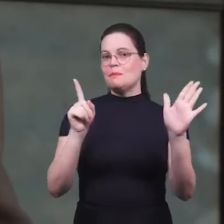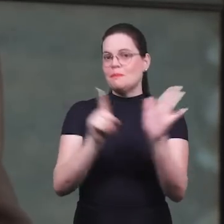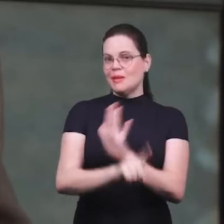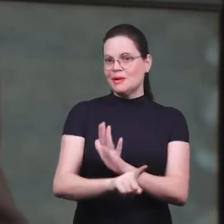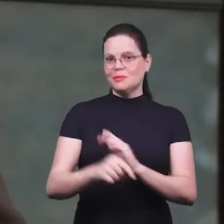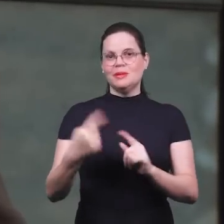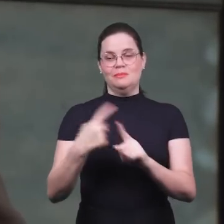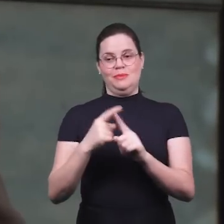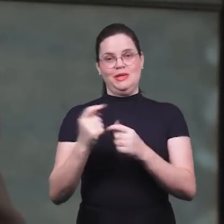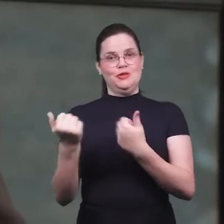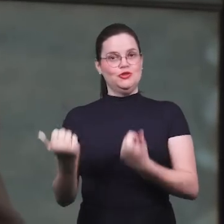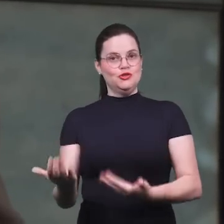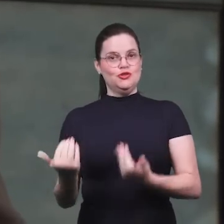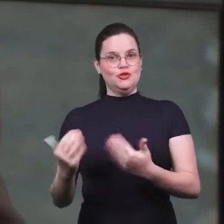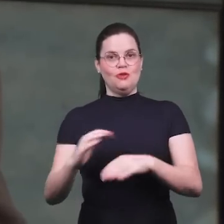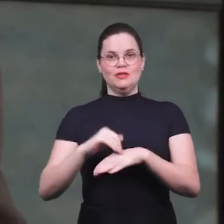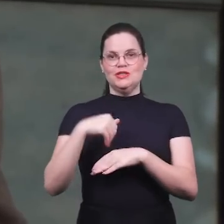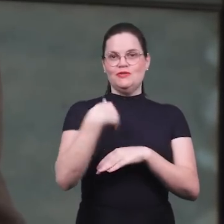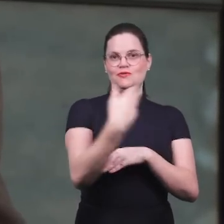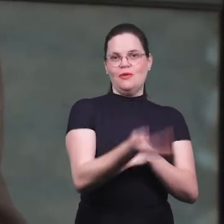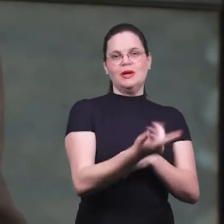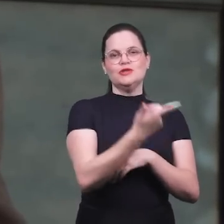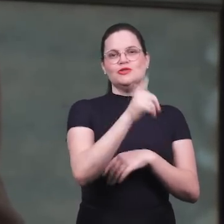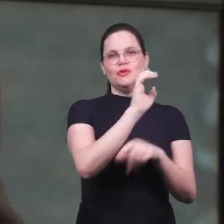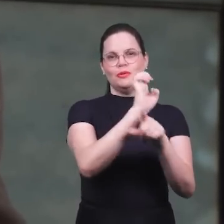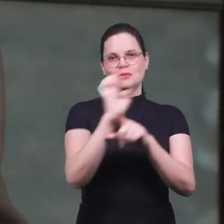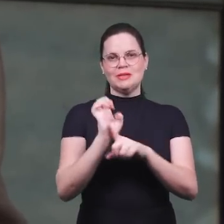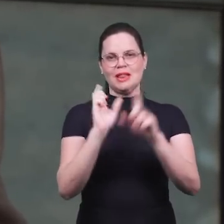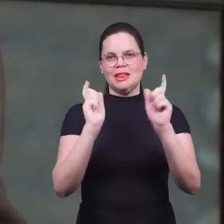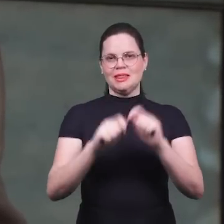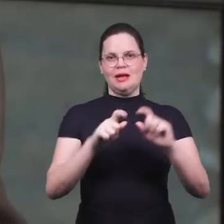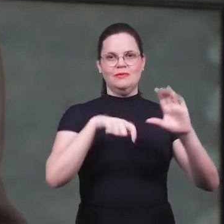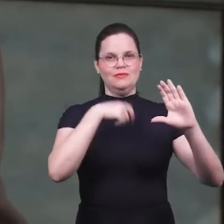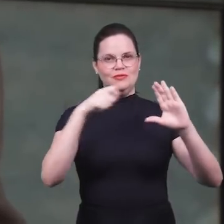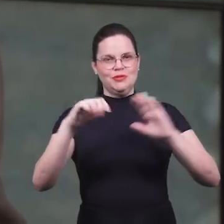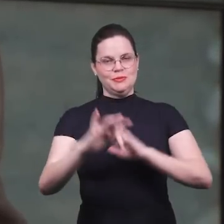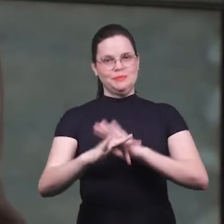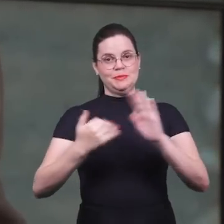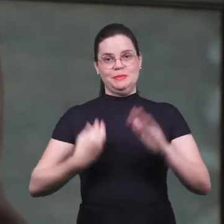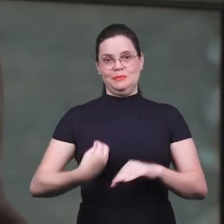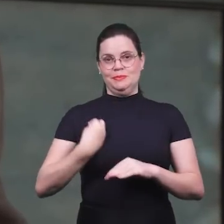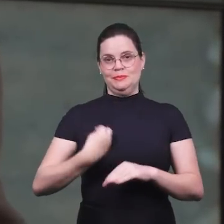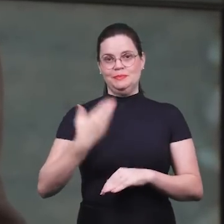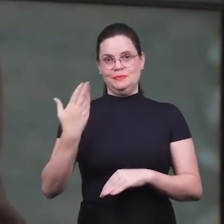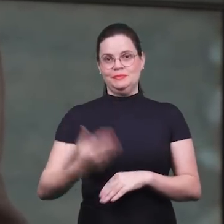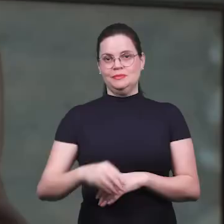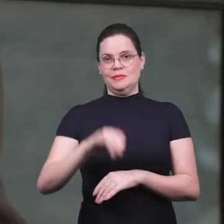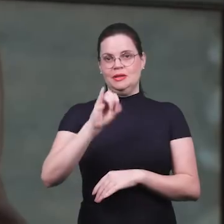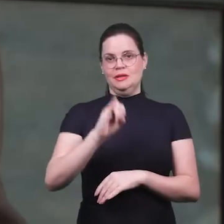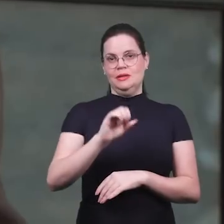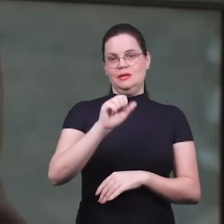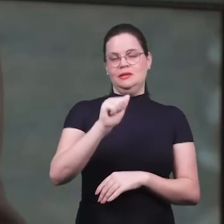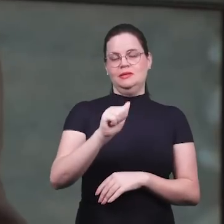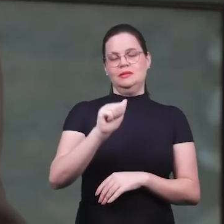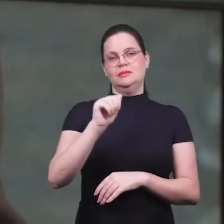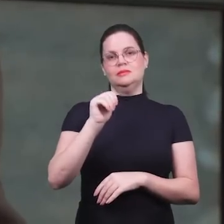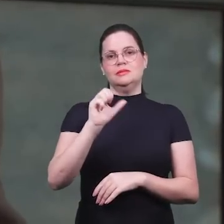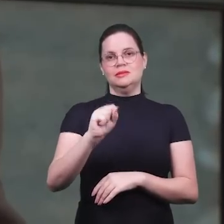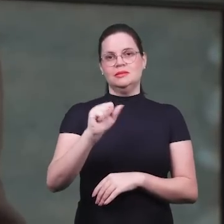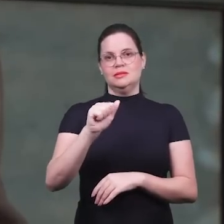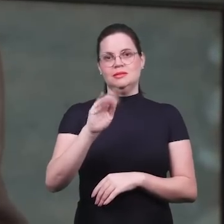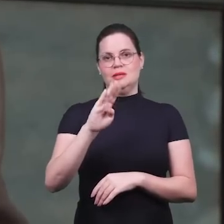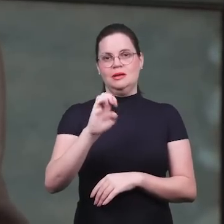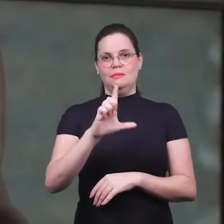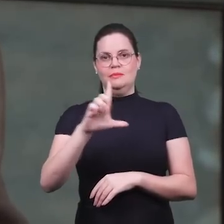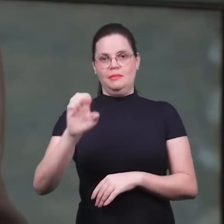de fora aqui da região da Grande Vitória também possam participar. Quem vai falar é a Isabelle da Cruz